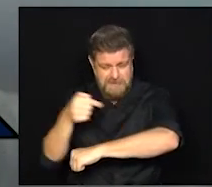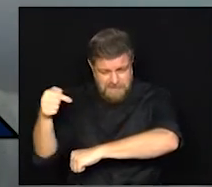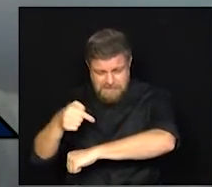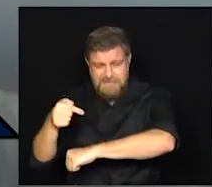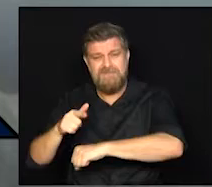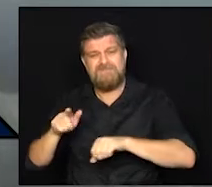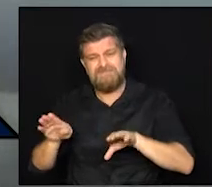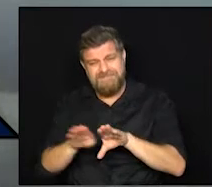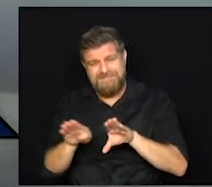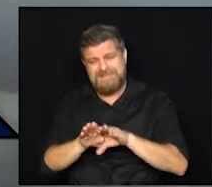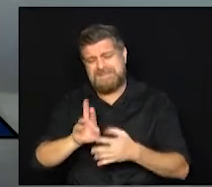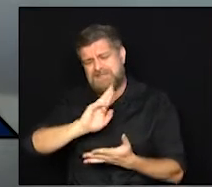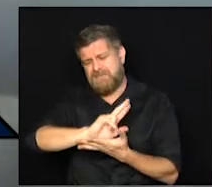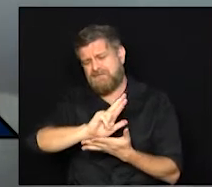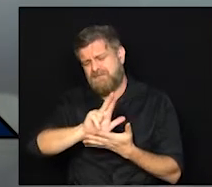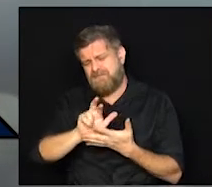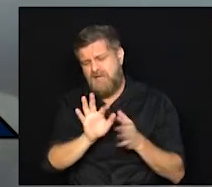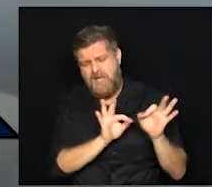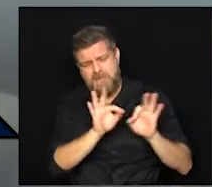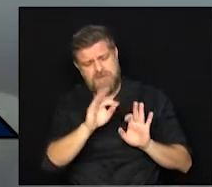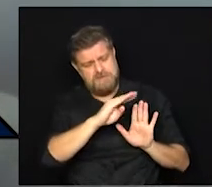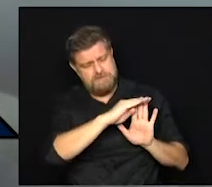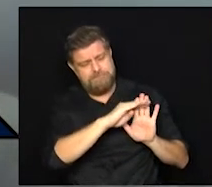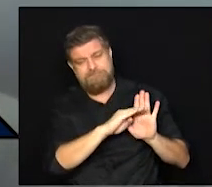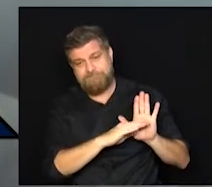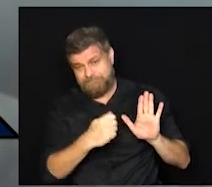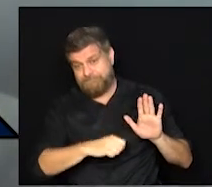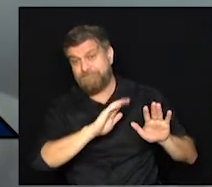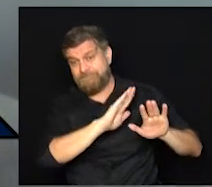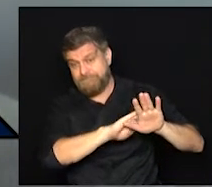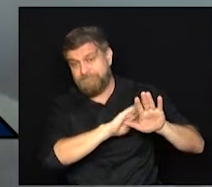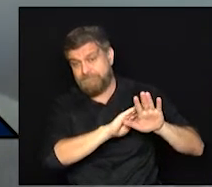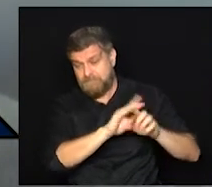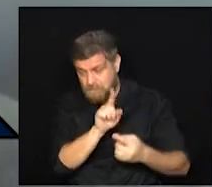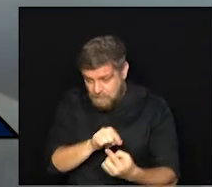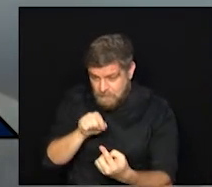Precisa fazer vários projetos para ver se consegue.